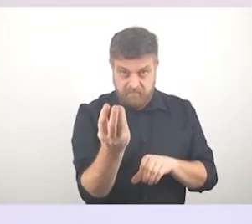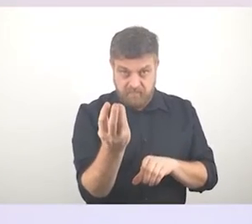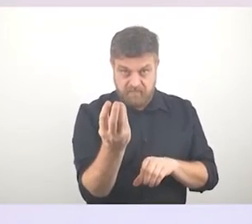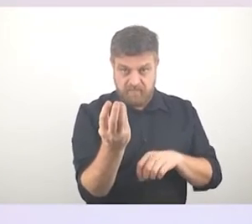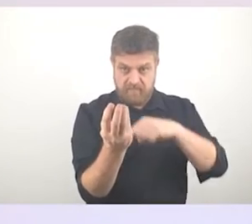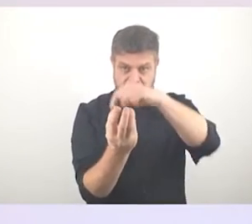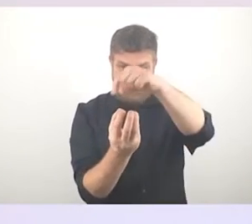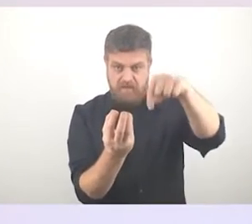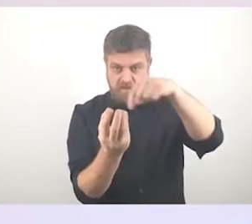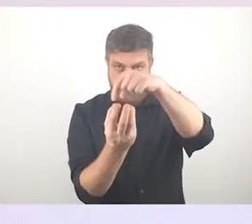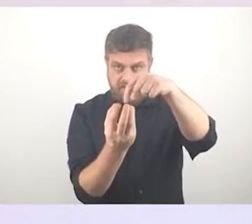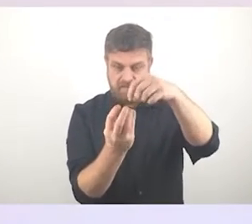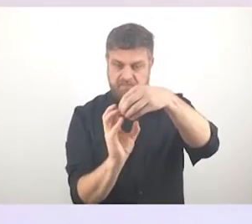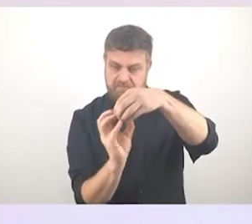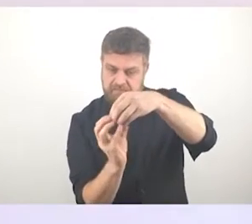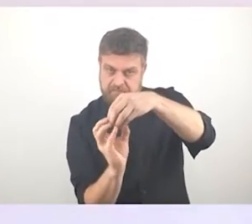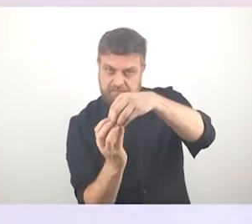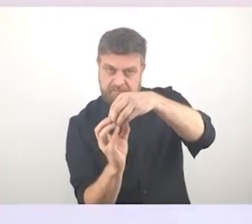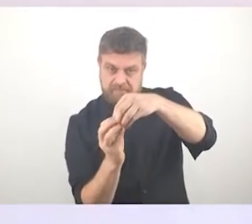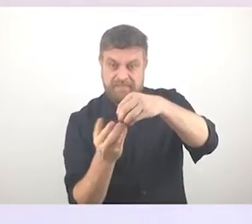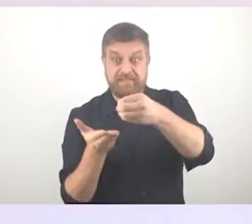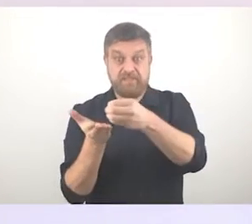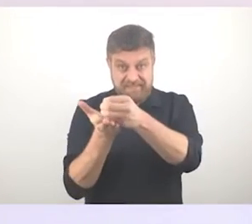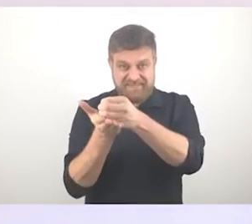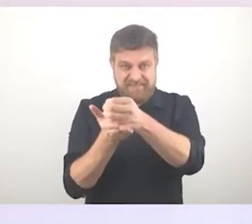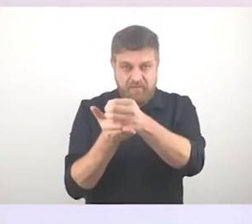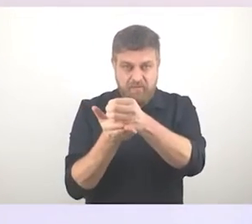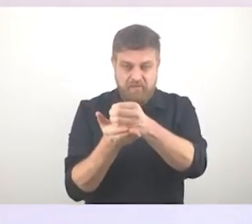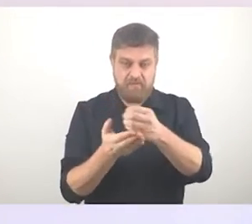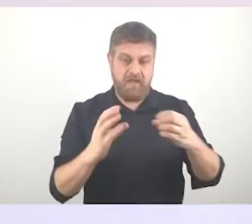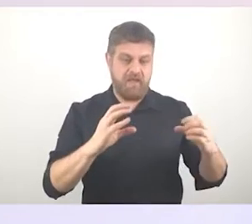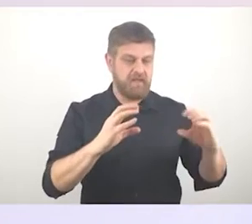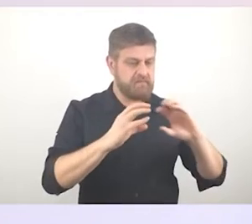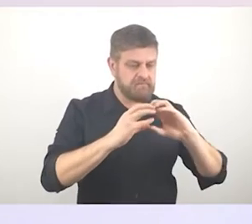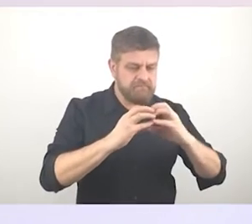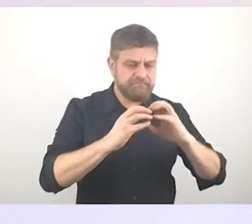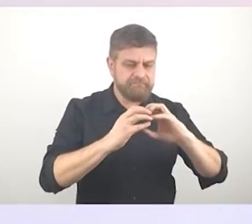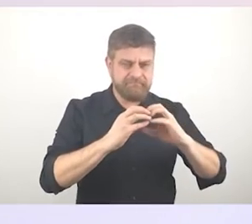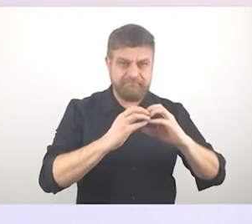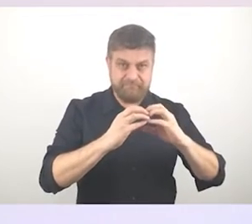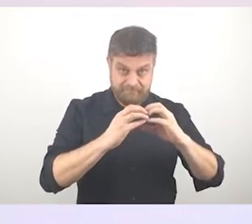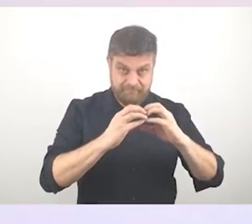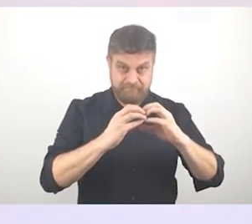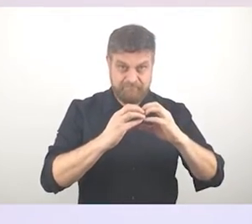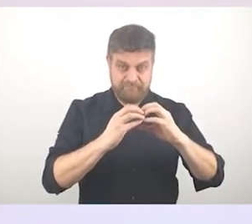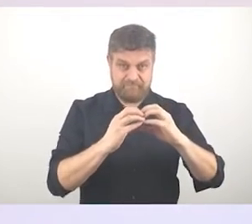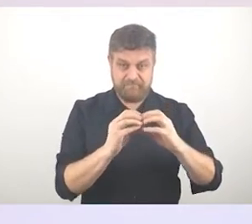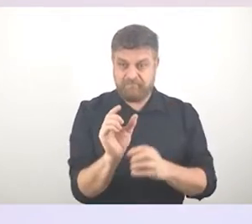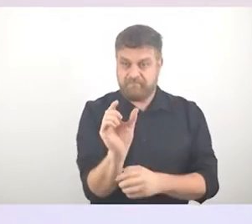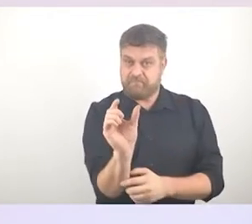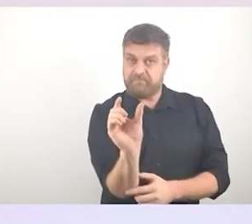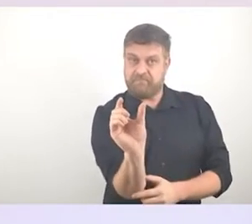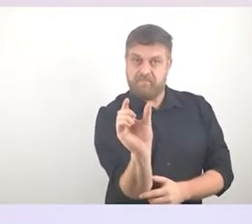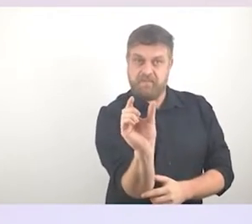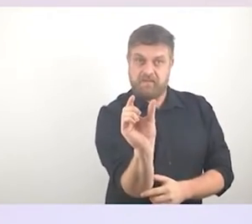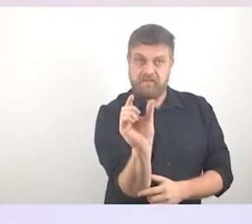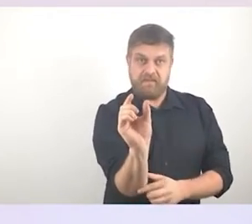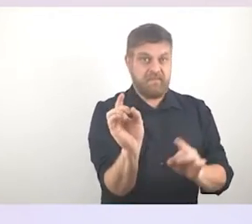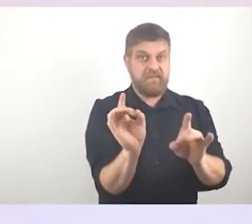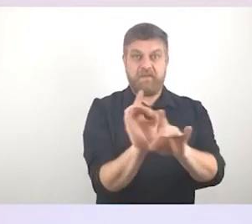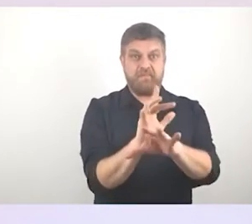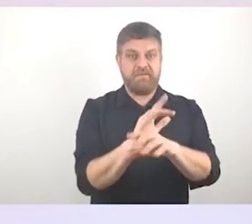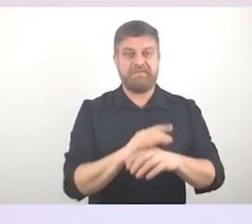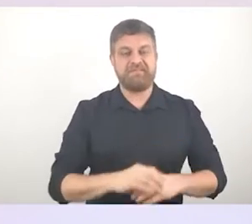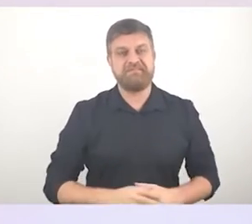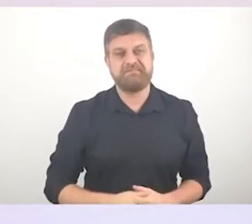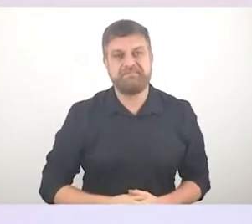Um lado está encaixado do lado que a gente serrou, e o outro lado aqui tá com a rosca, né? Então, ó, tá